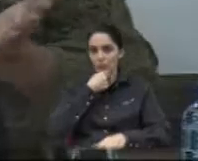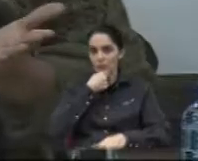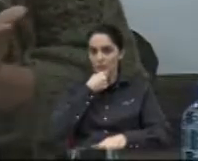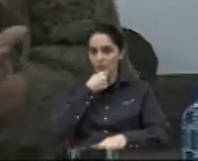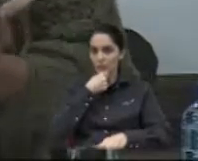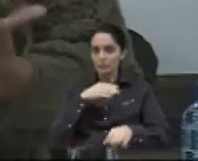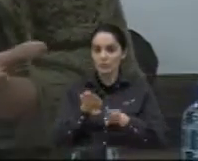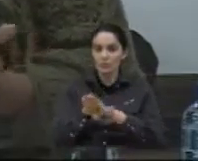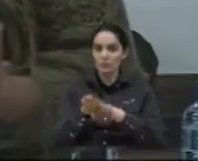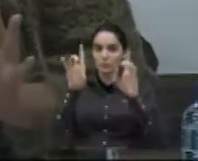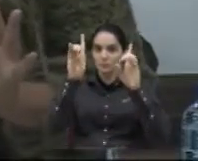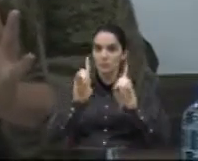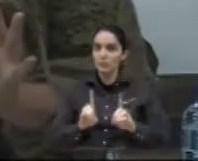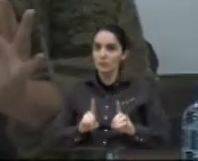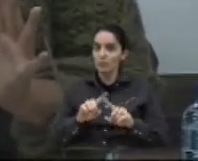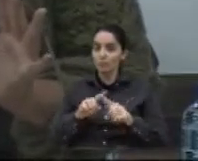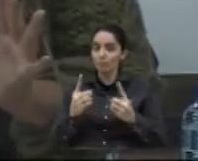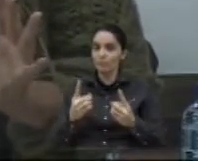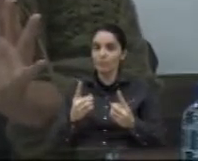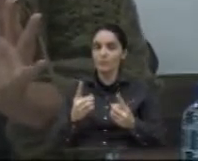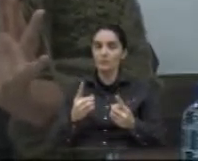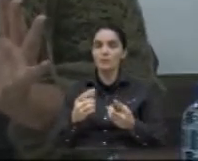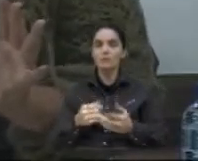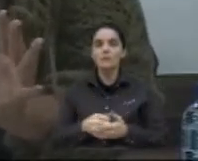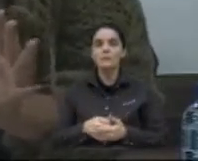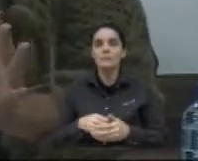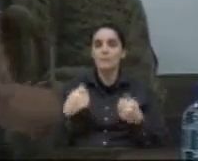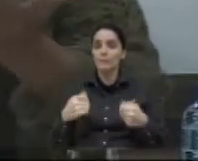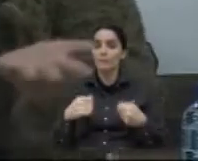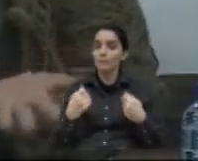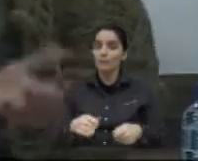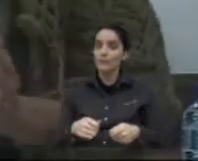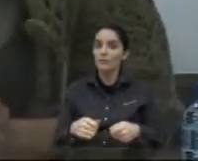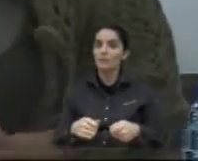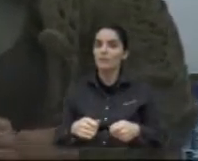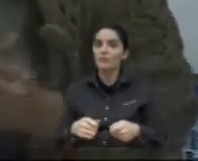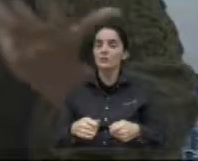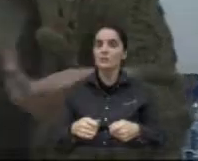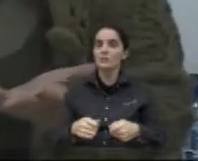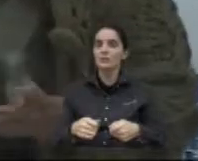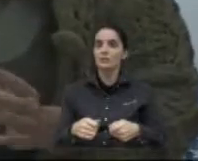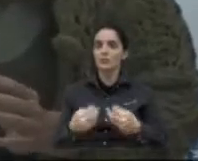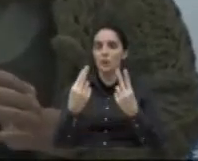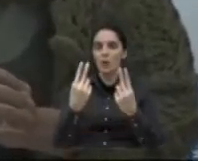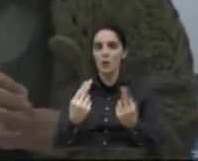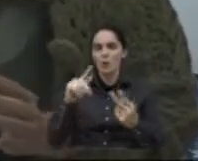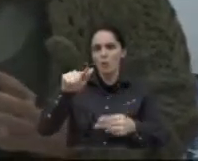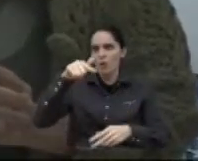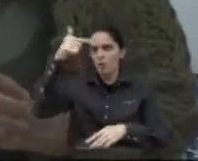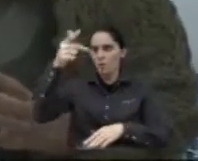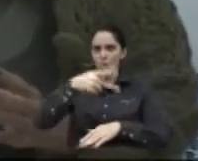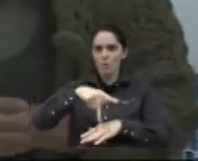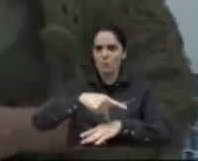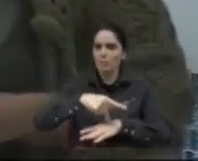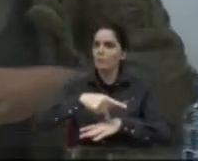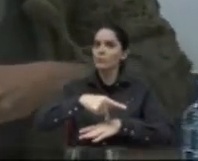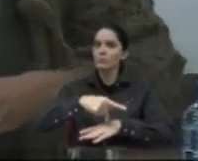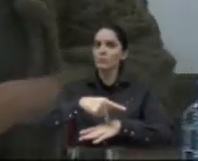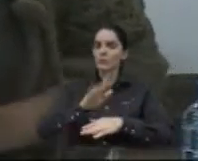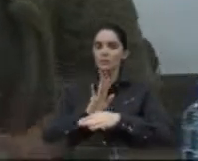os deficientes, mas talvez a gente não tenha ainda, como na Irlanda, a capacidade de atender aqueles